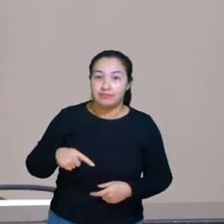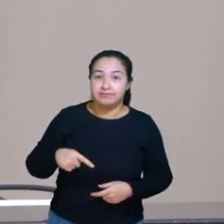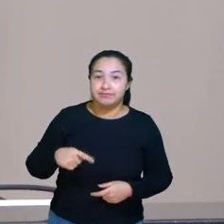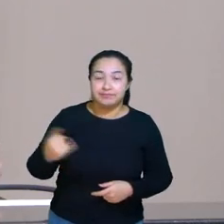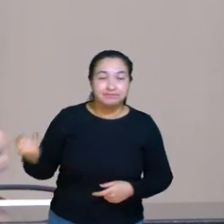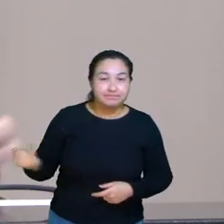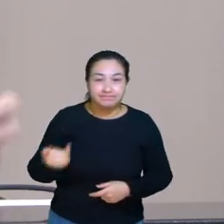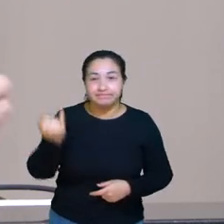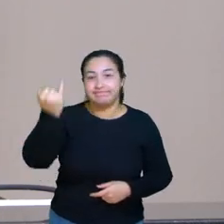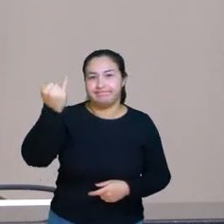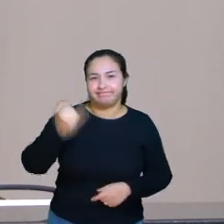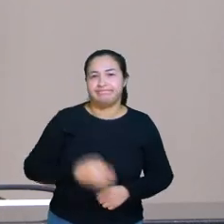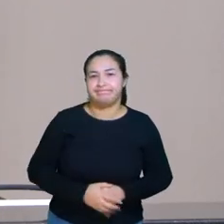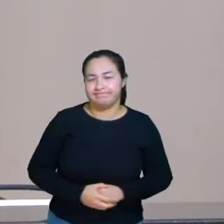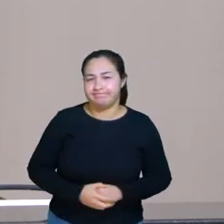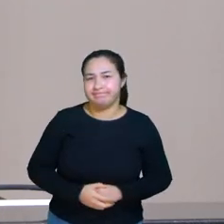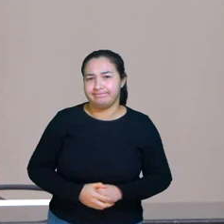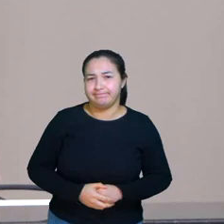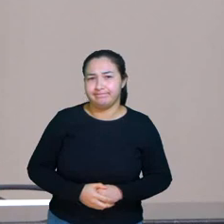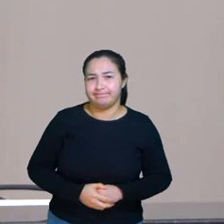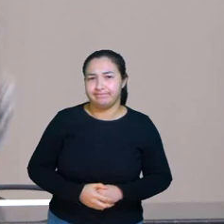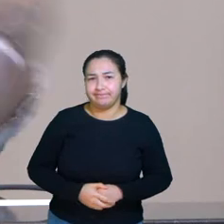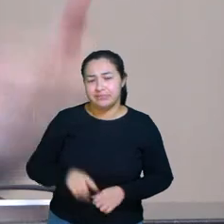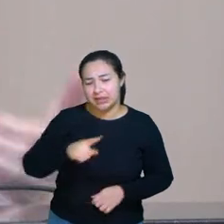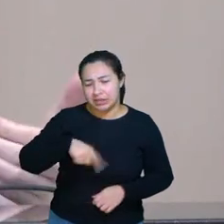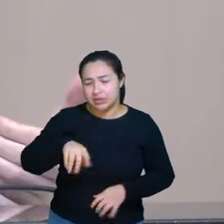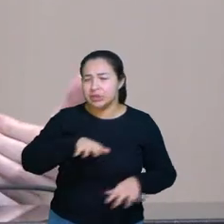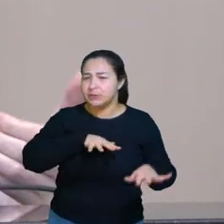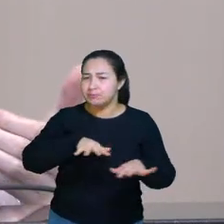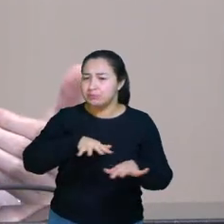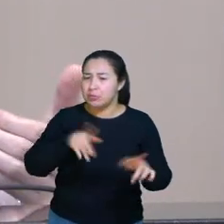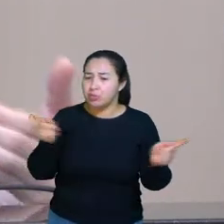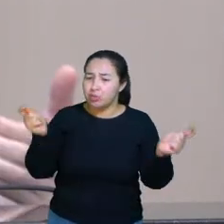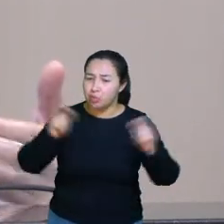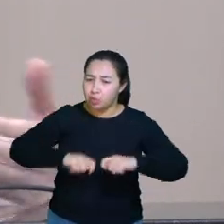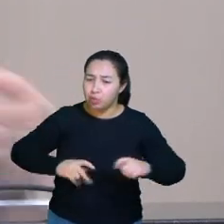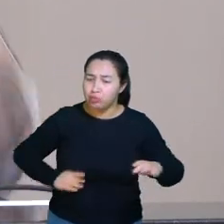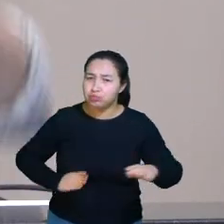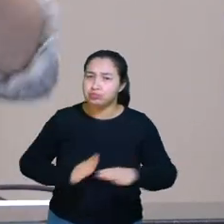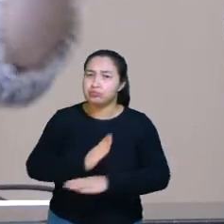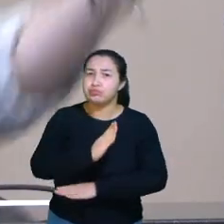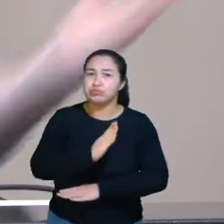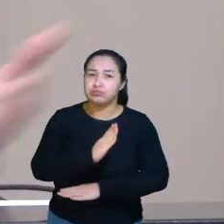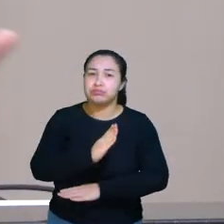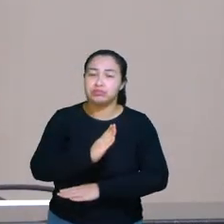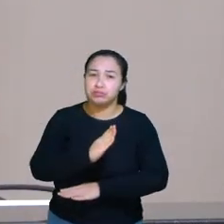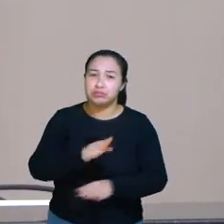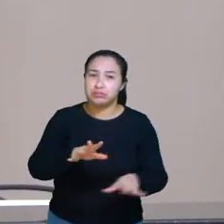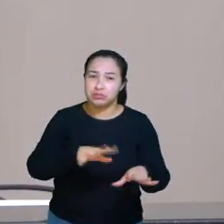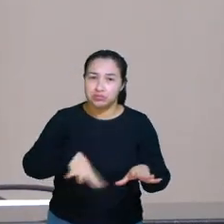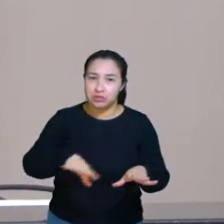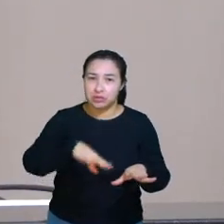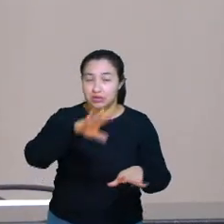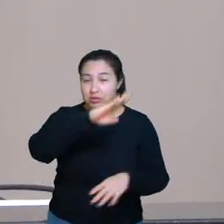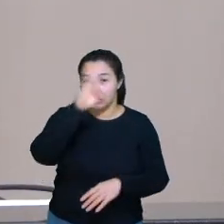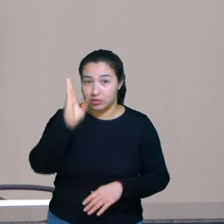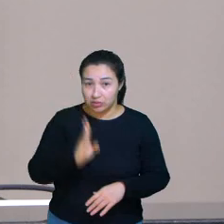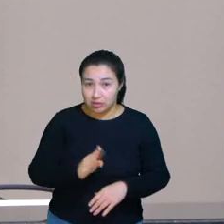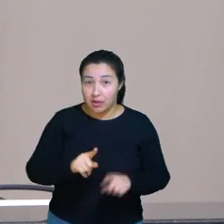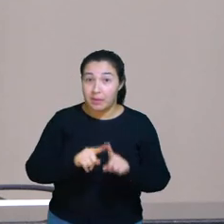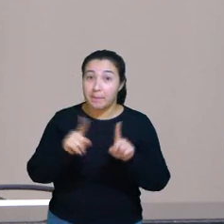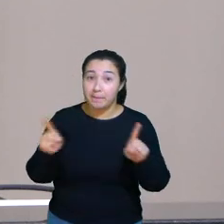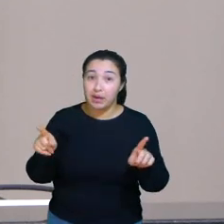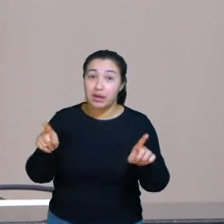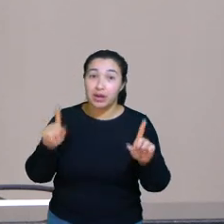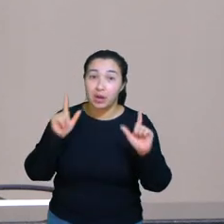importantíssimo e um movimento que nos faça avançar sobretudo n esfera nacional mas no nosso